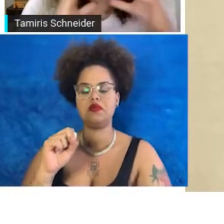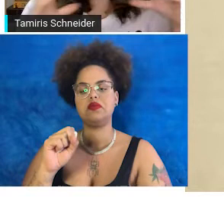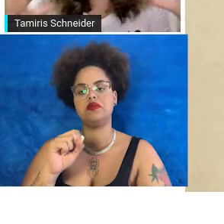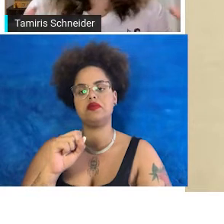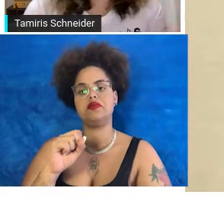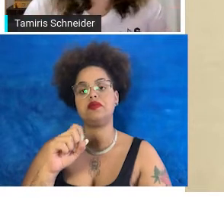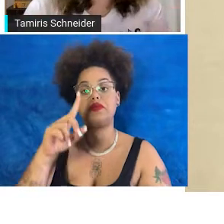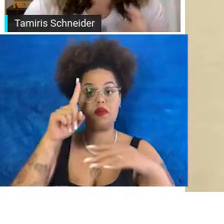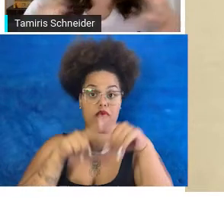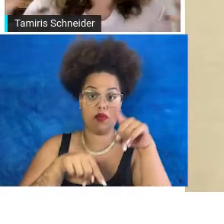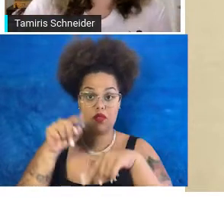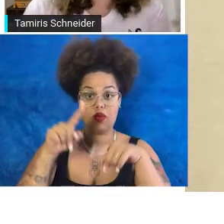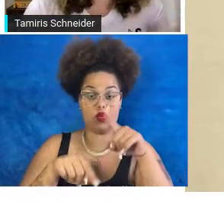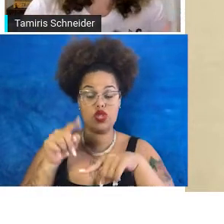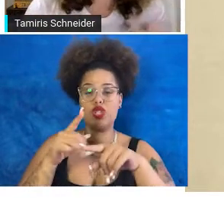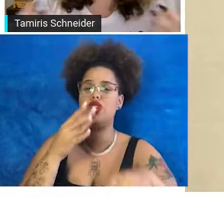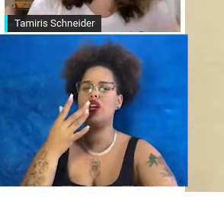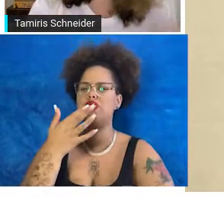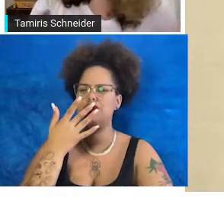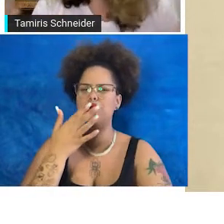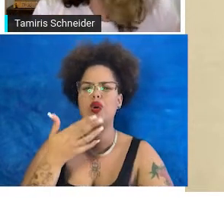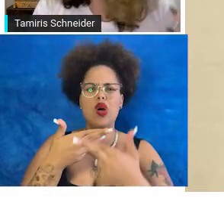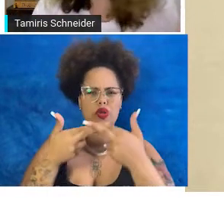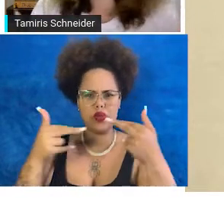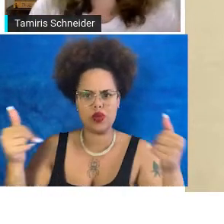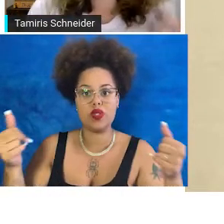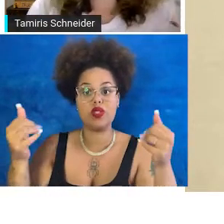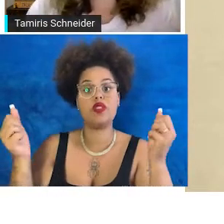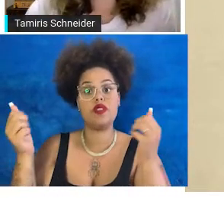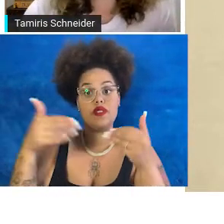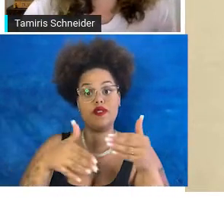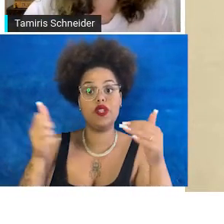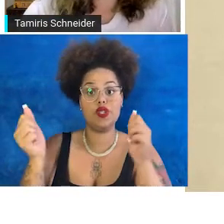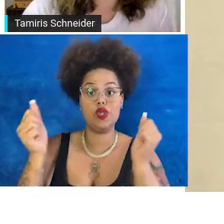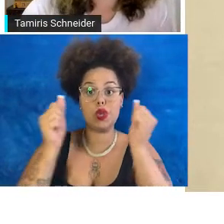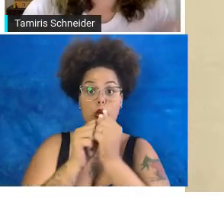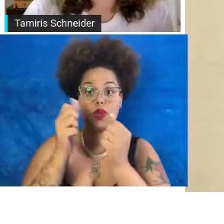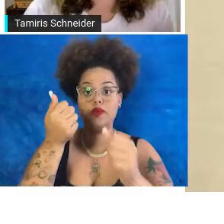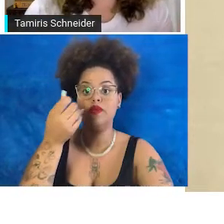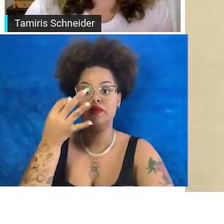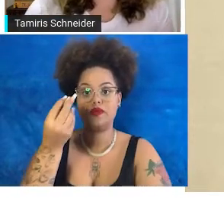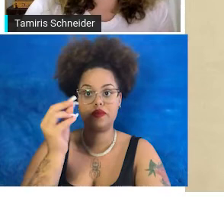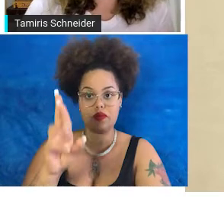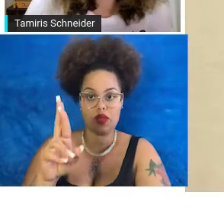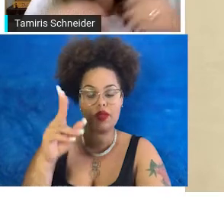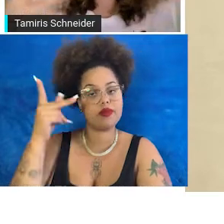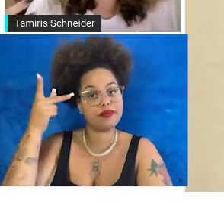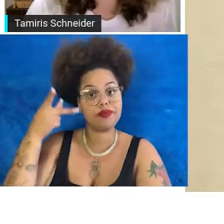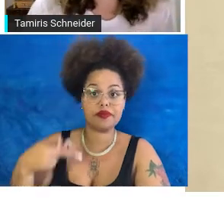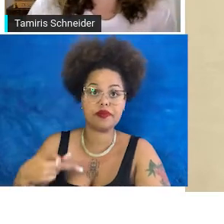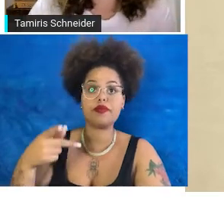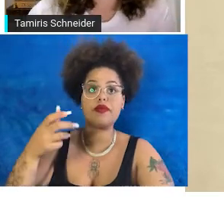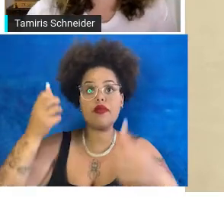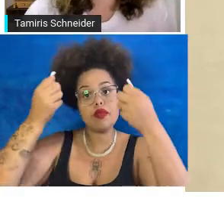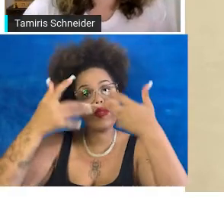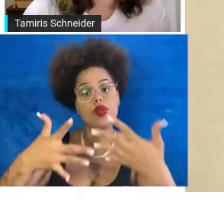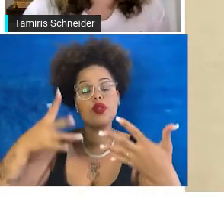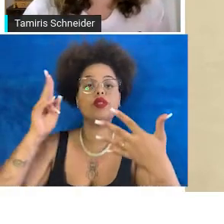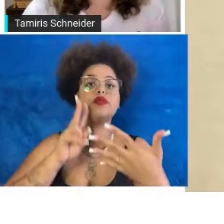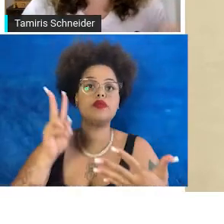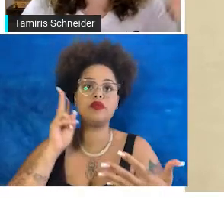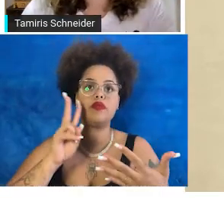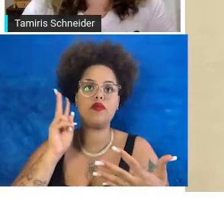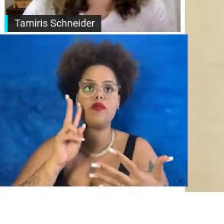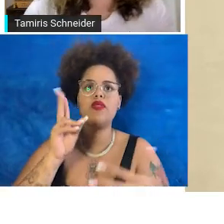Bom, os objetos, as coisas que vêm junto com os atores, com os personagens, elas contam histórias.